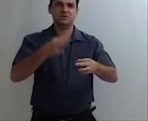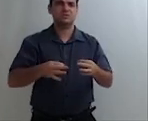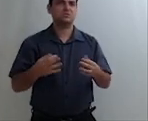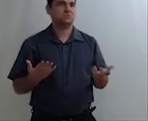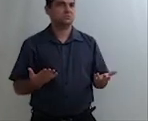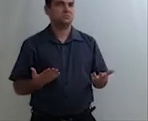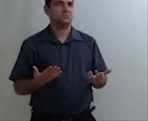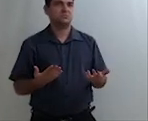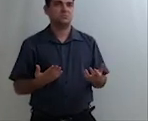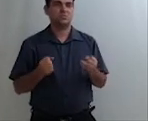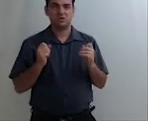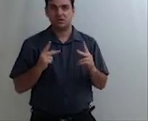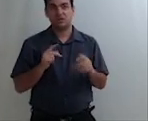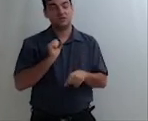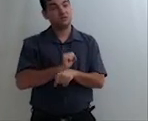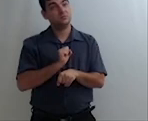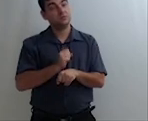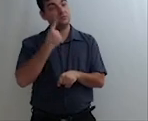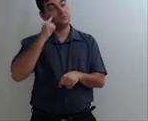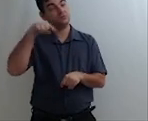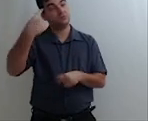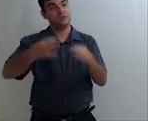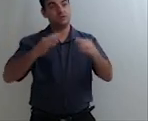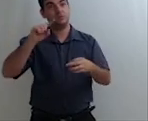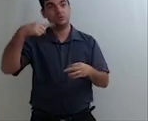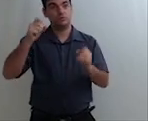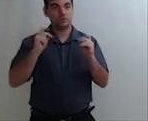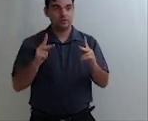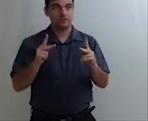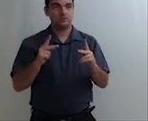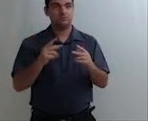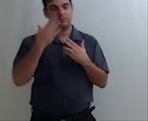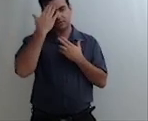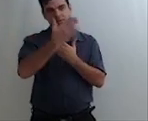ação penal que está para ser julgada que se faça justi